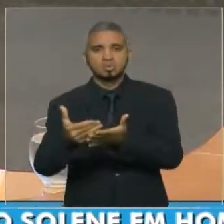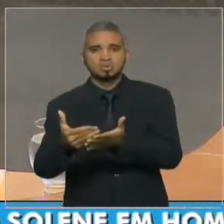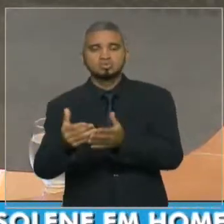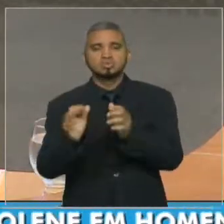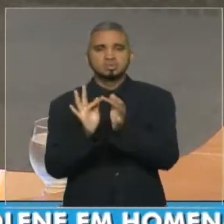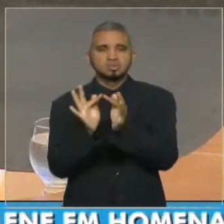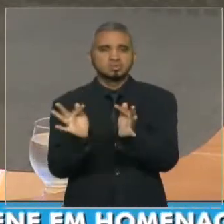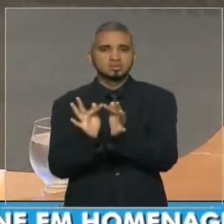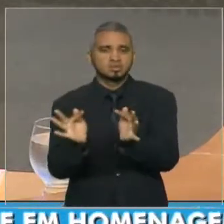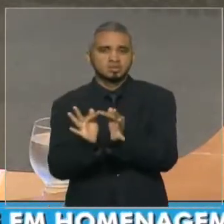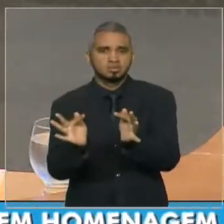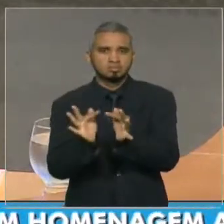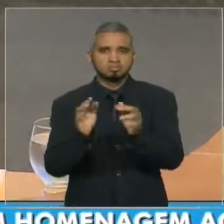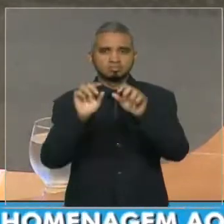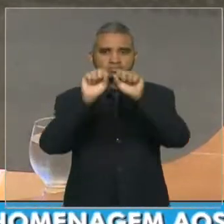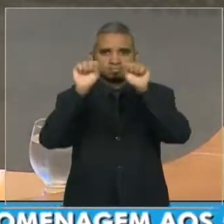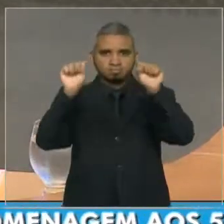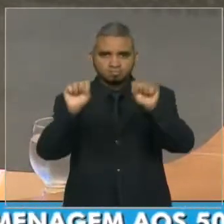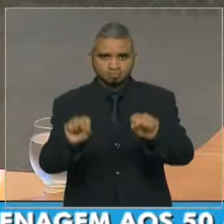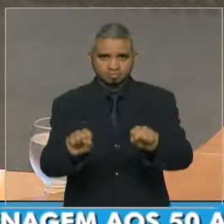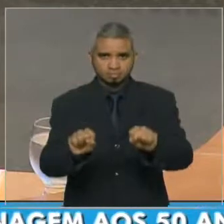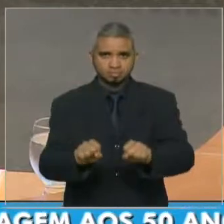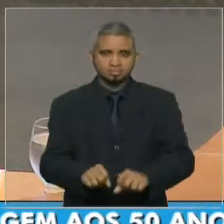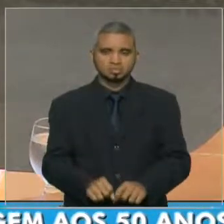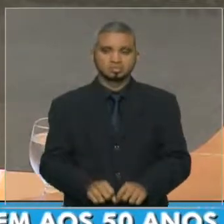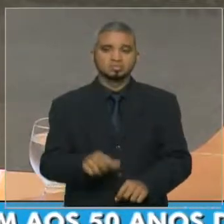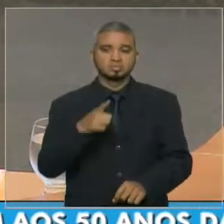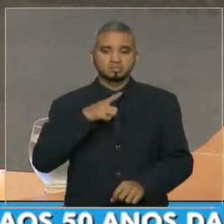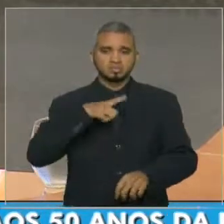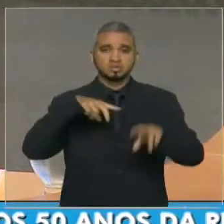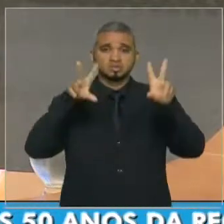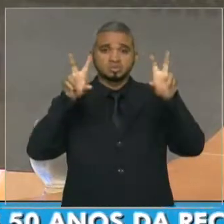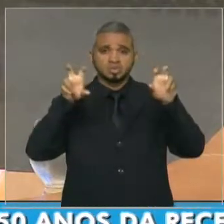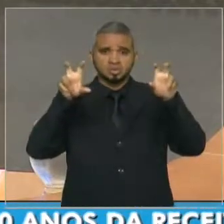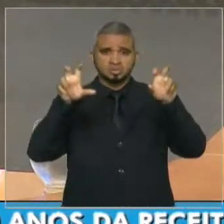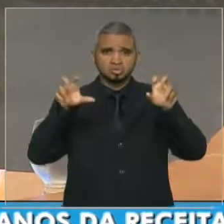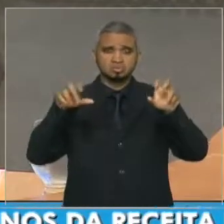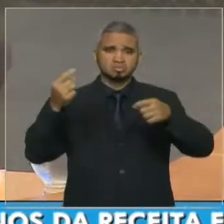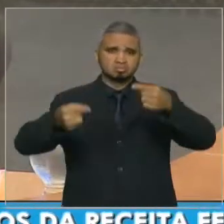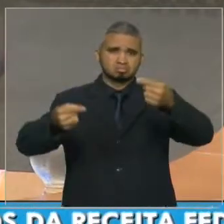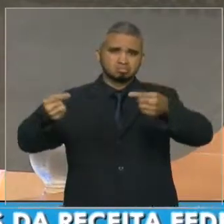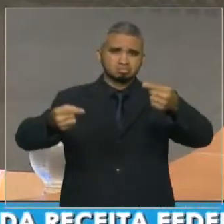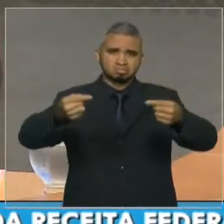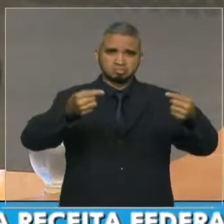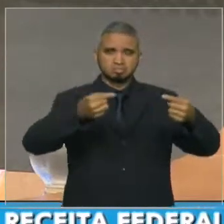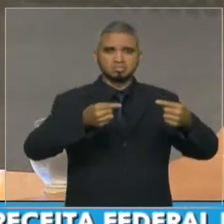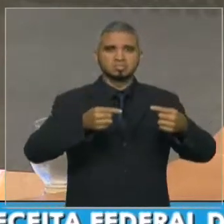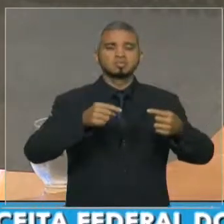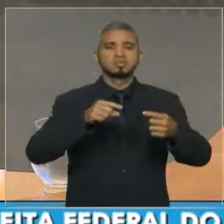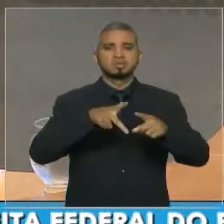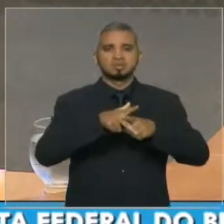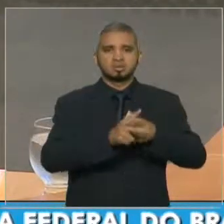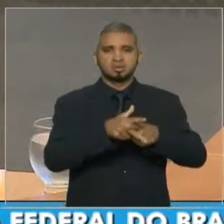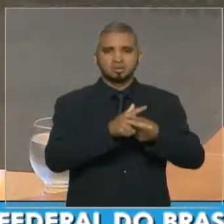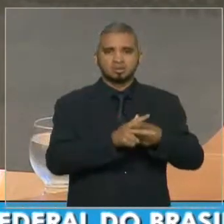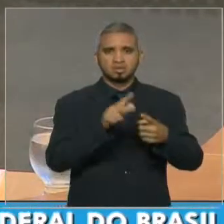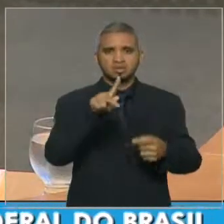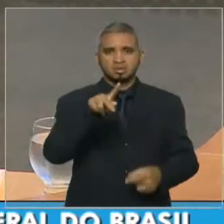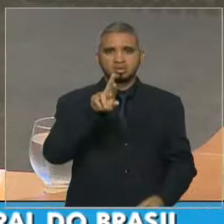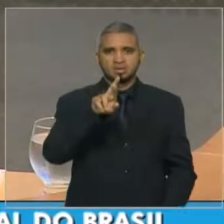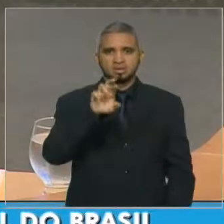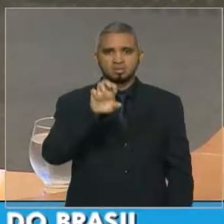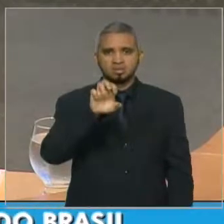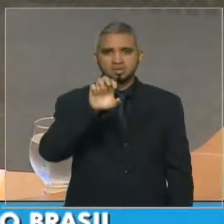diria, o assunto tão tratado atualmente, a reforma da Previdência, eu diria, a Receita já está se preparando para esta reforma de